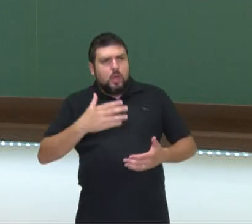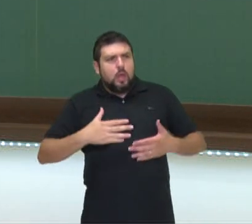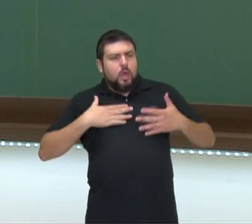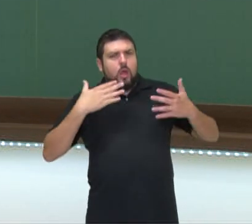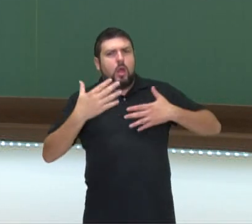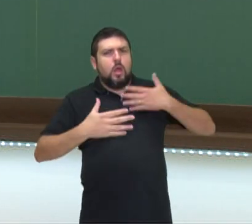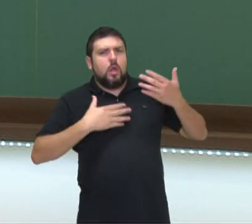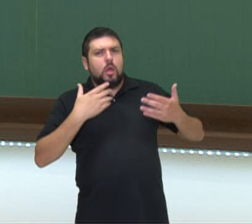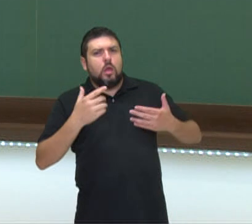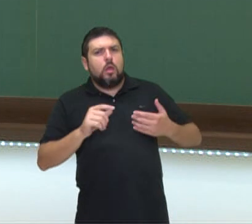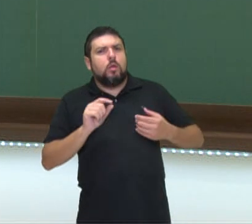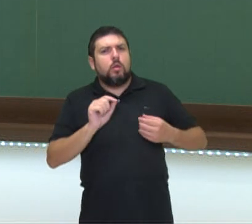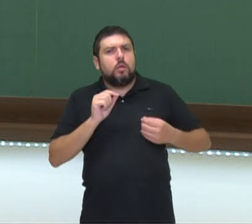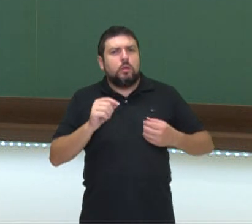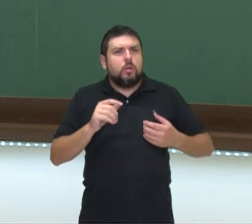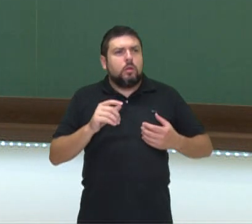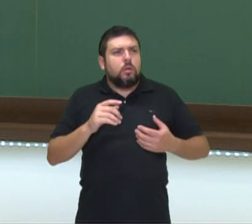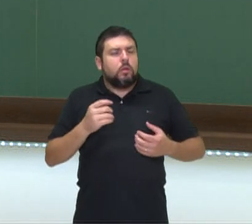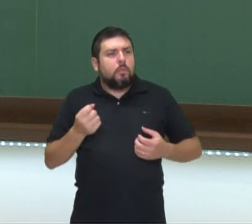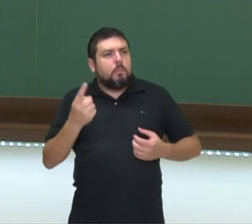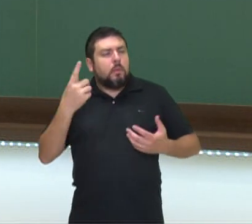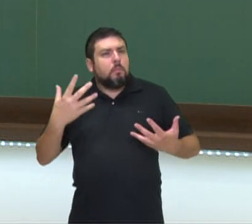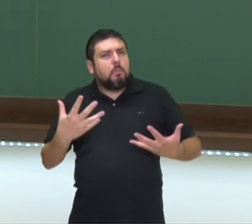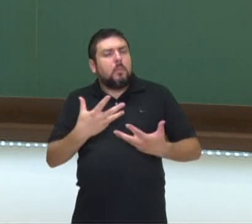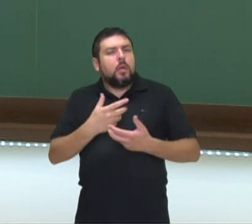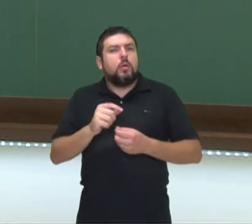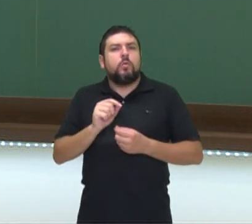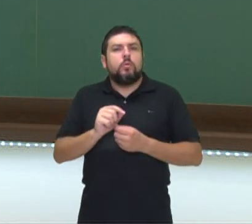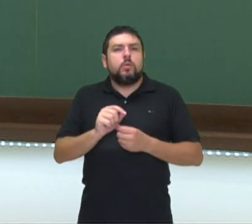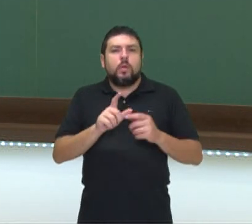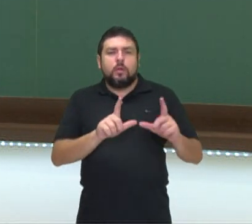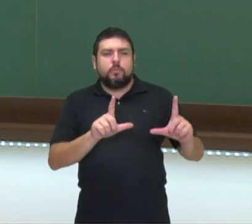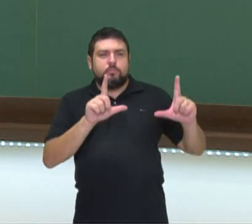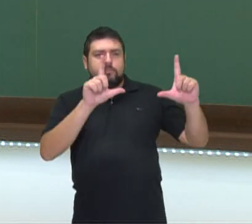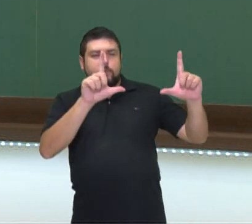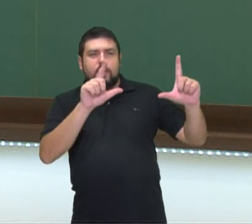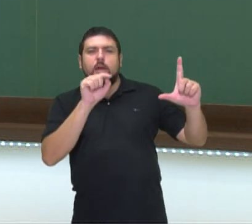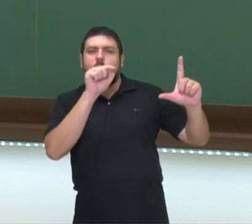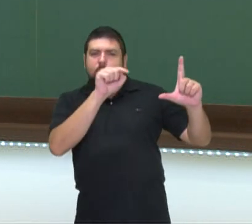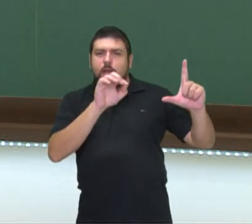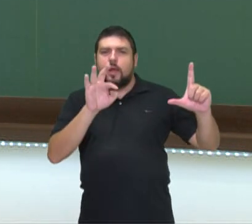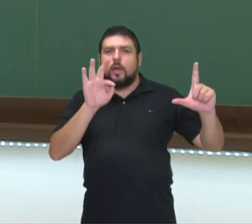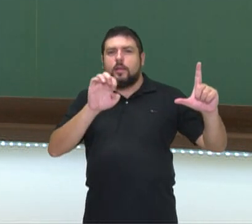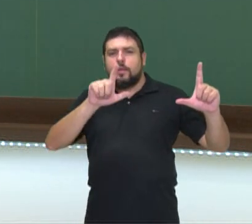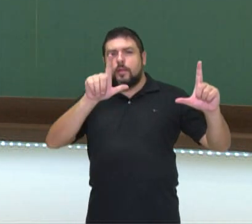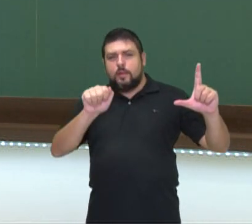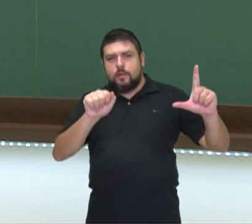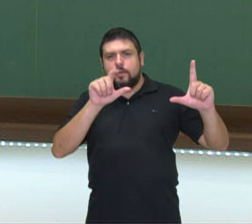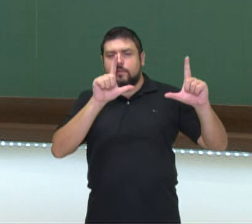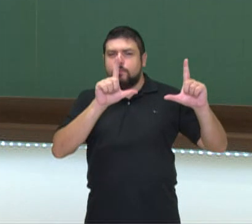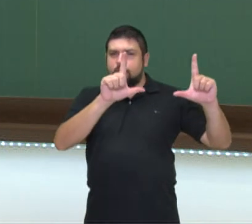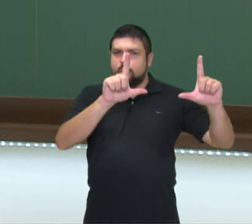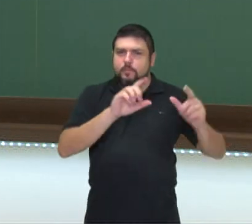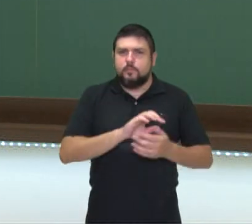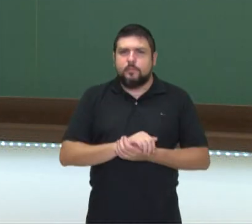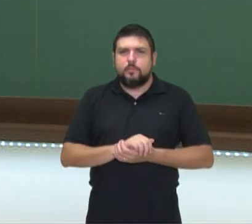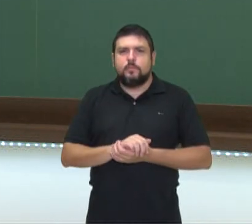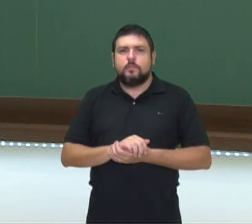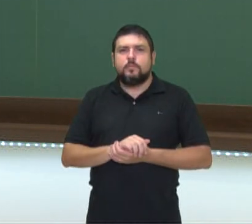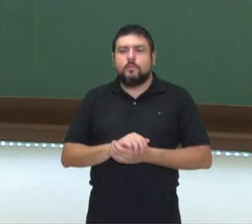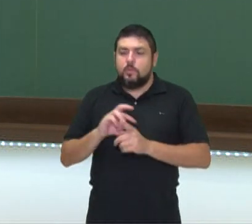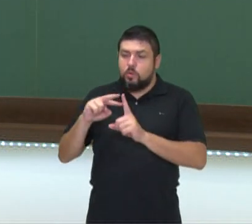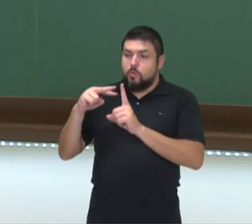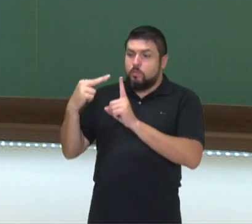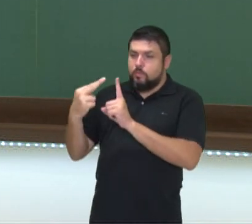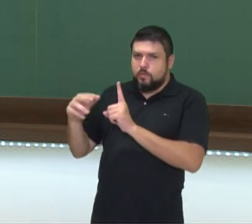à palavra tela. A tela é escandalosa, ela também é incompreensível e bizarra na visão dos críticos.